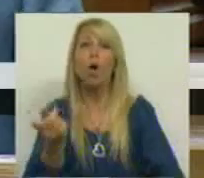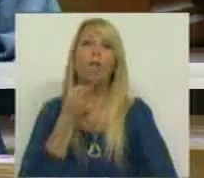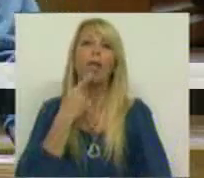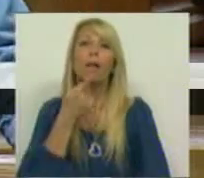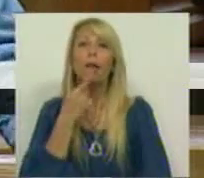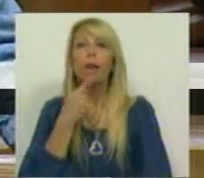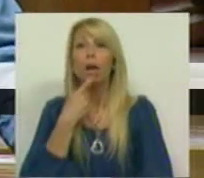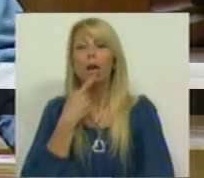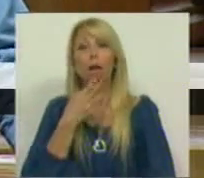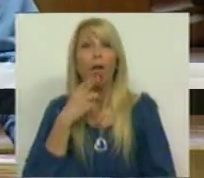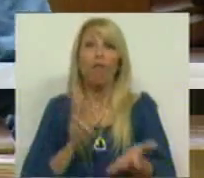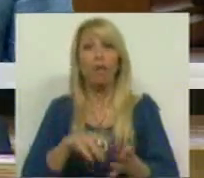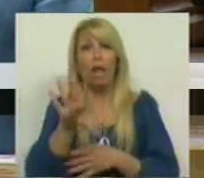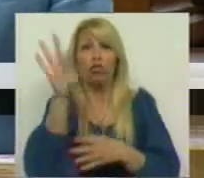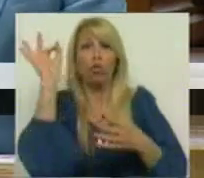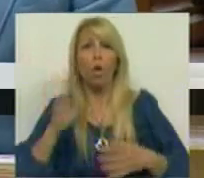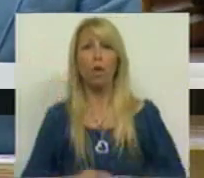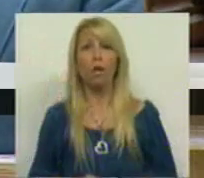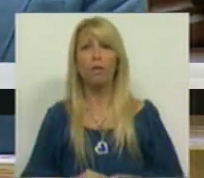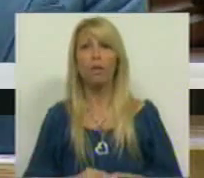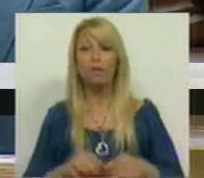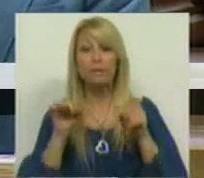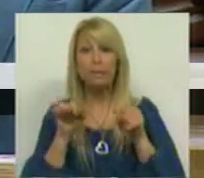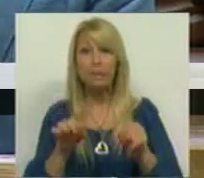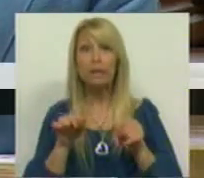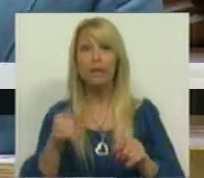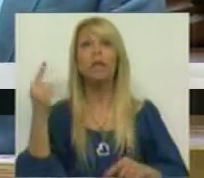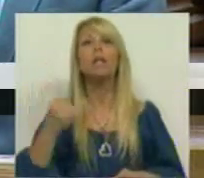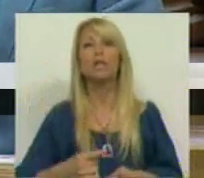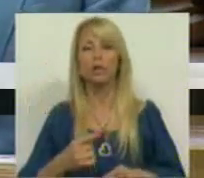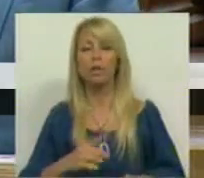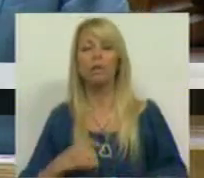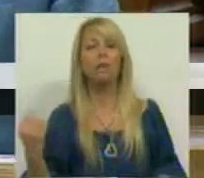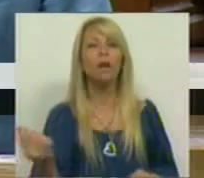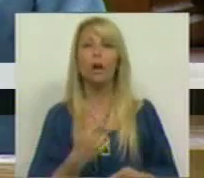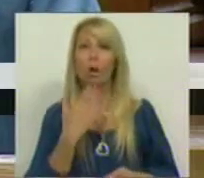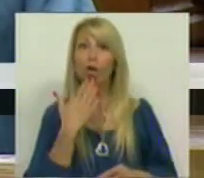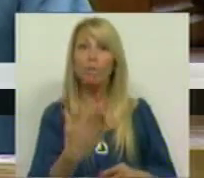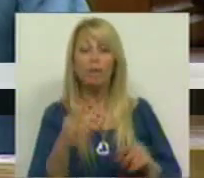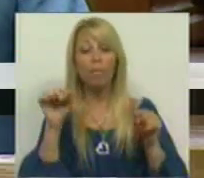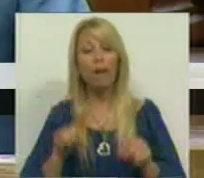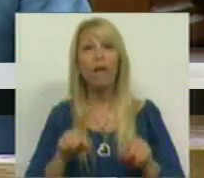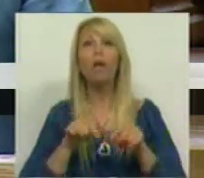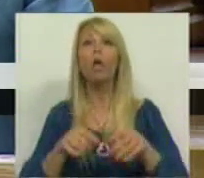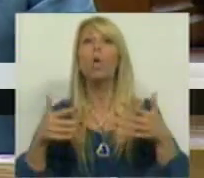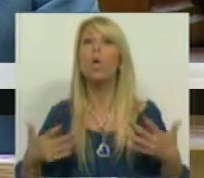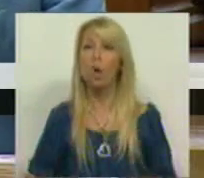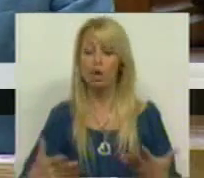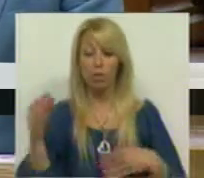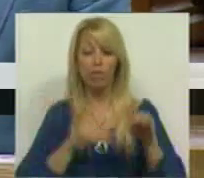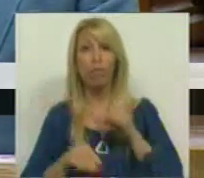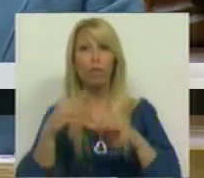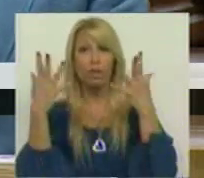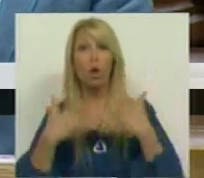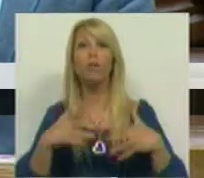a verdade das escolhas. E essa é a exigência que nós pedimos aqui hoje na votação deste